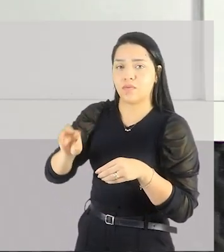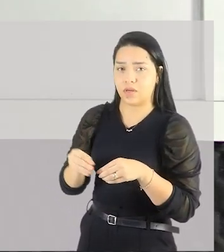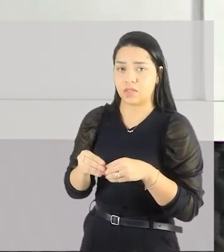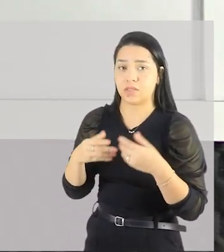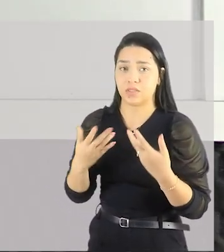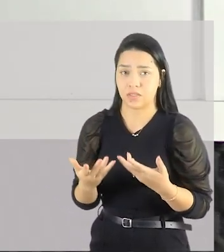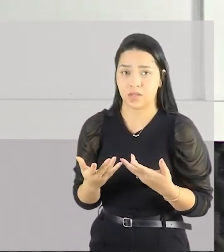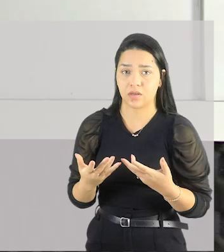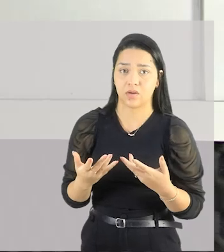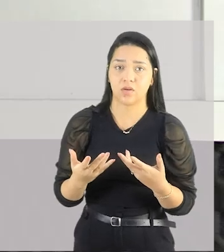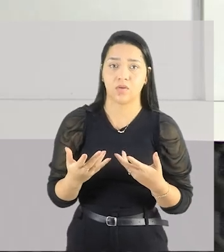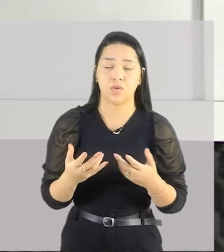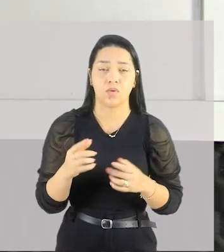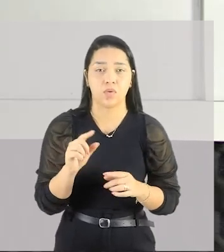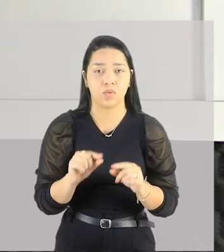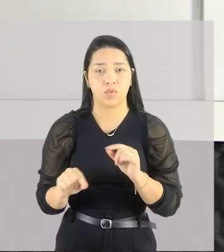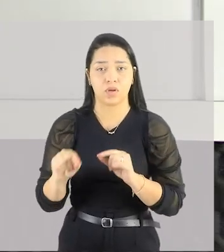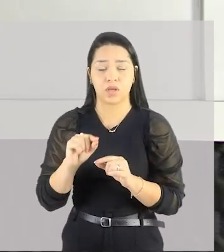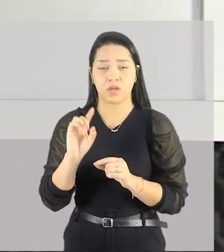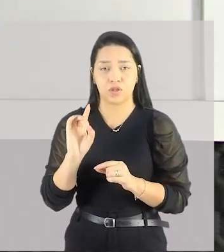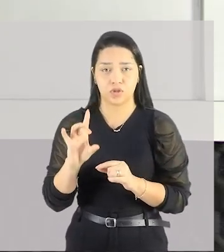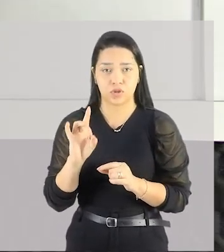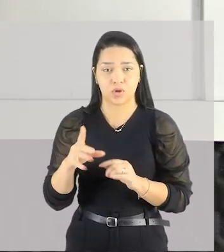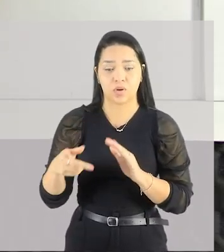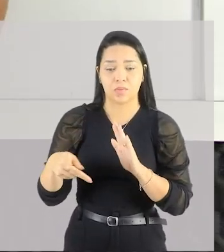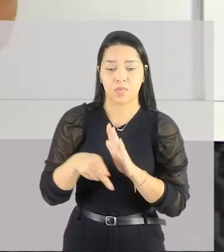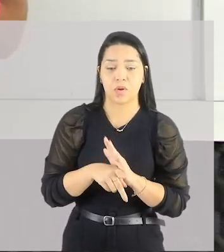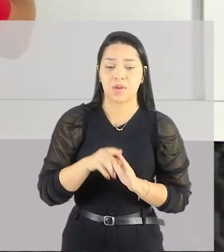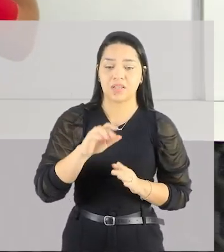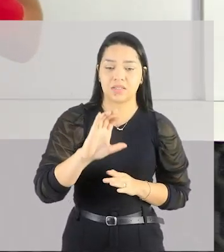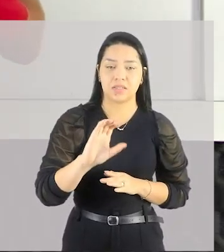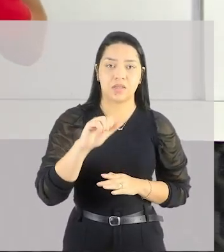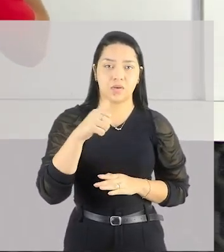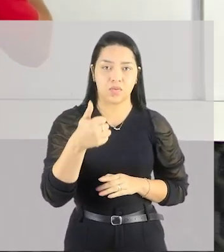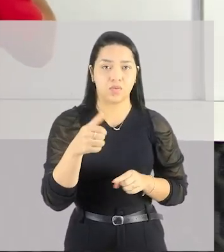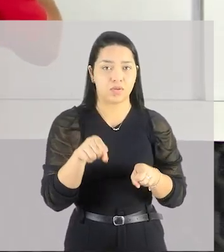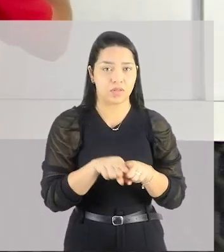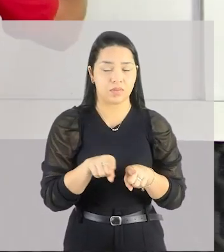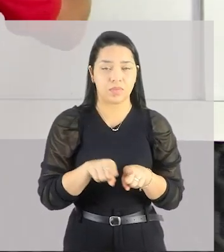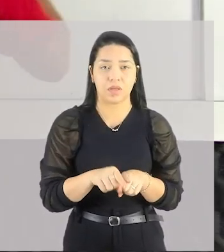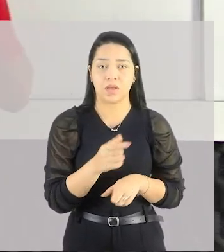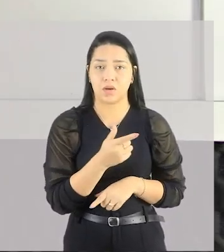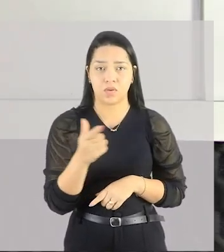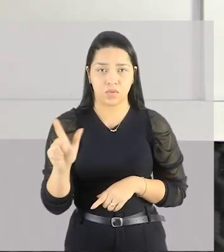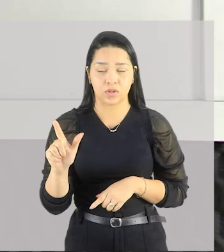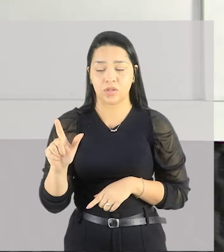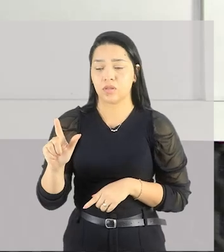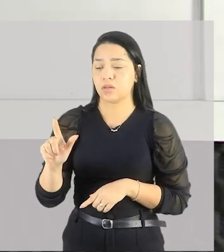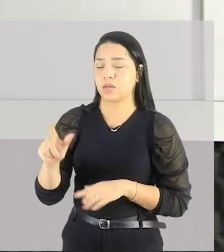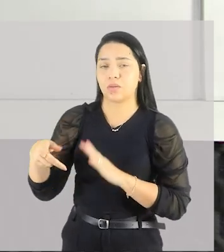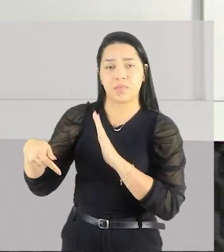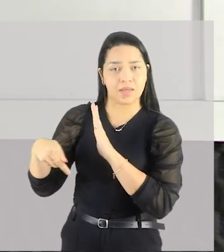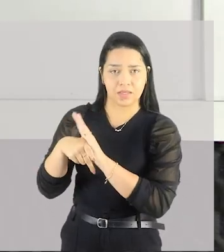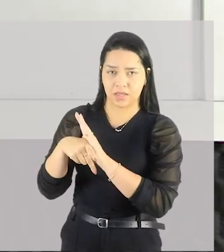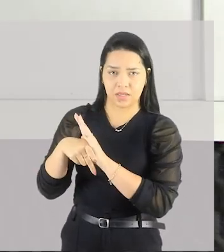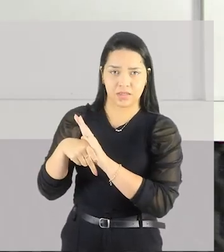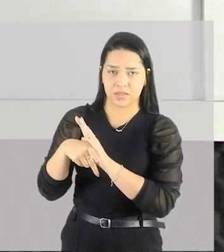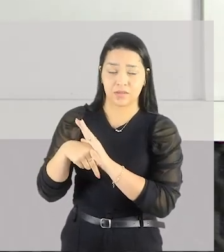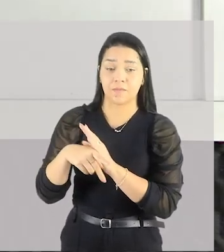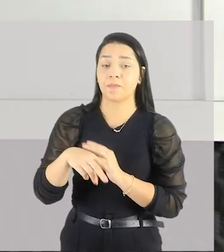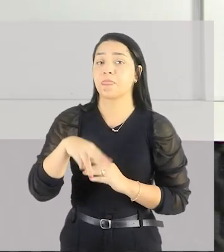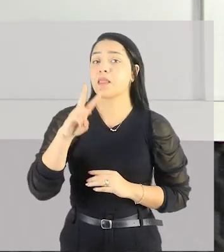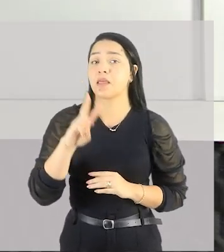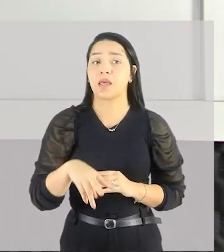ó. Ok? Então é a primeira que eu vou colocar. Então C2 será igual a